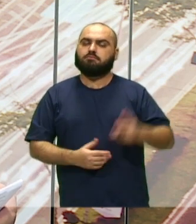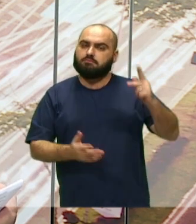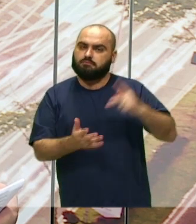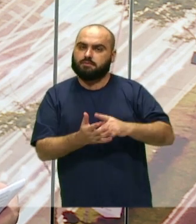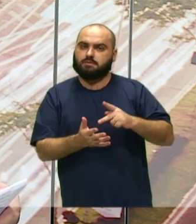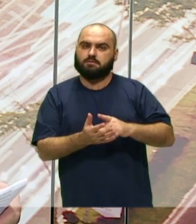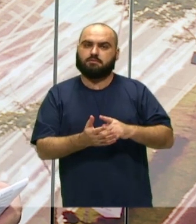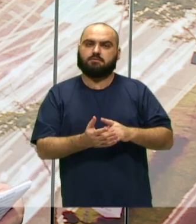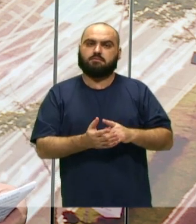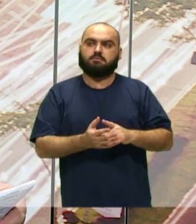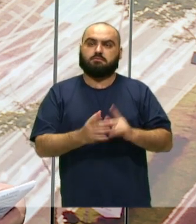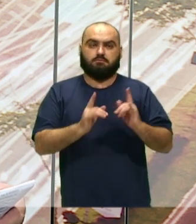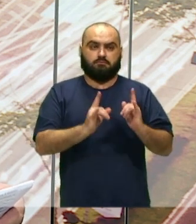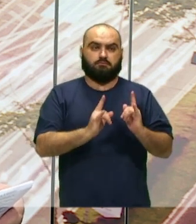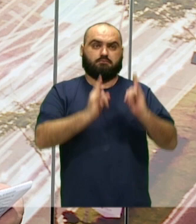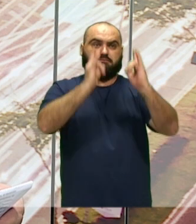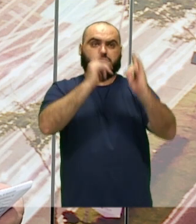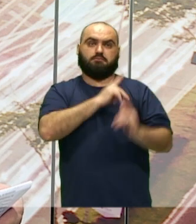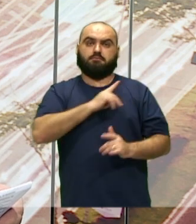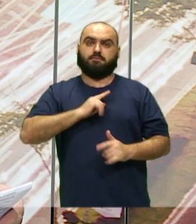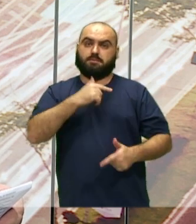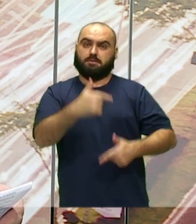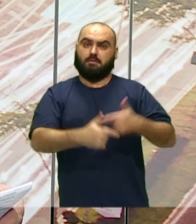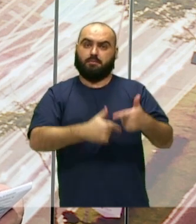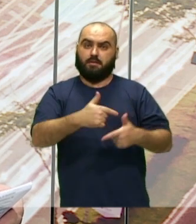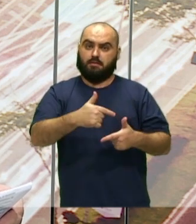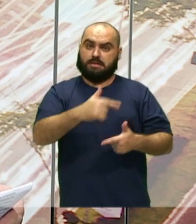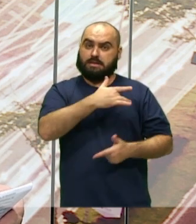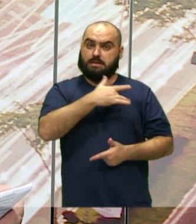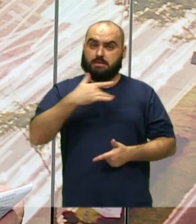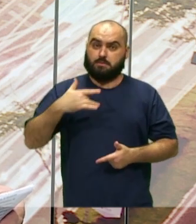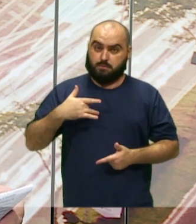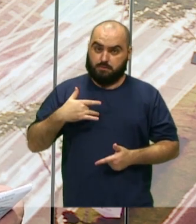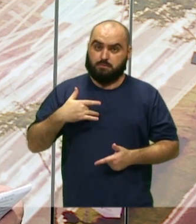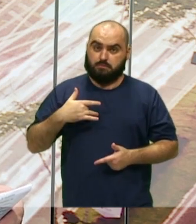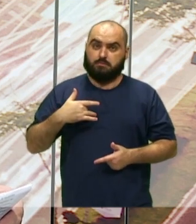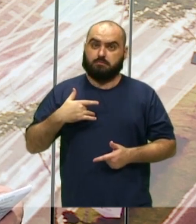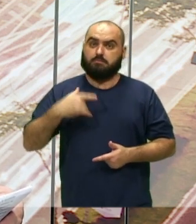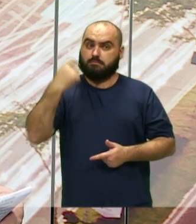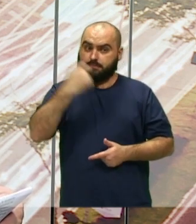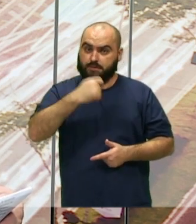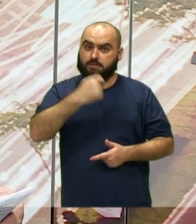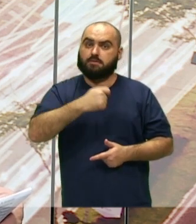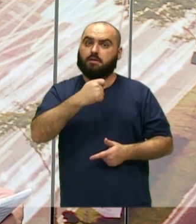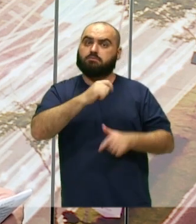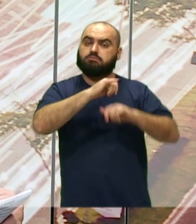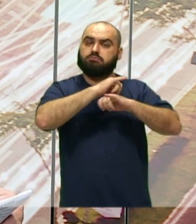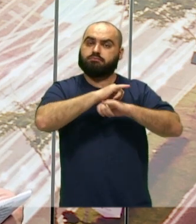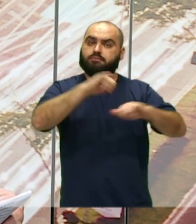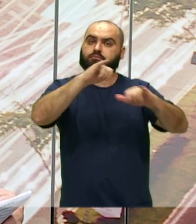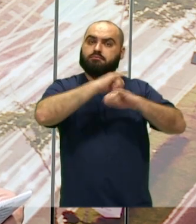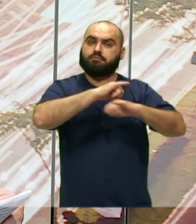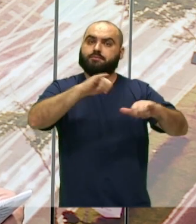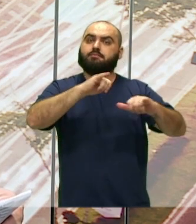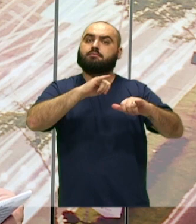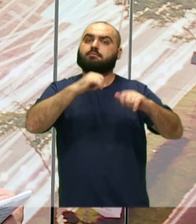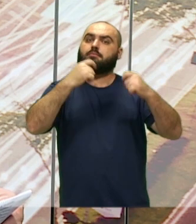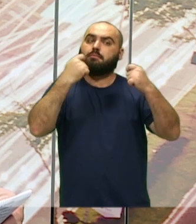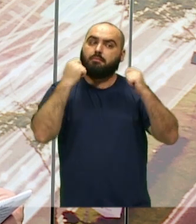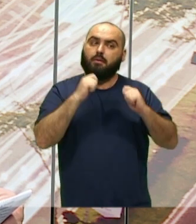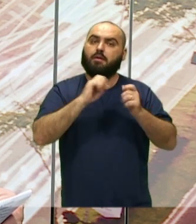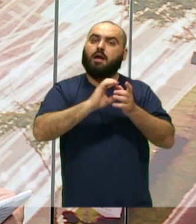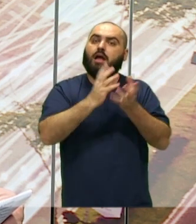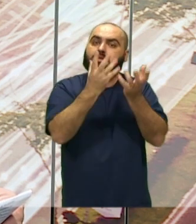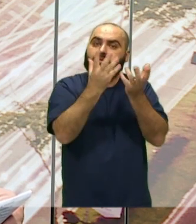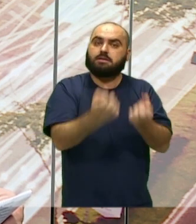os edifícios públicos que trabalham principalmente com saúde pública obrigados a divulgar as situações em que é permitida